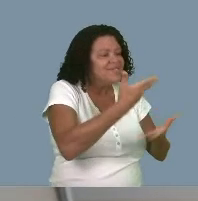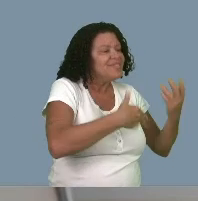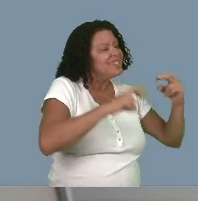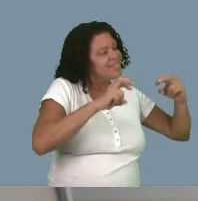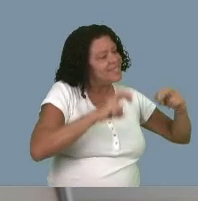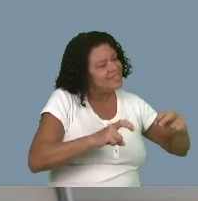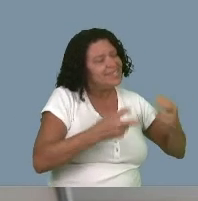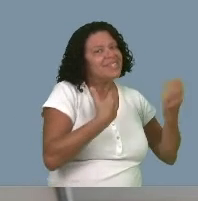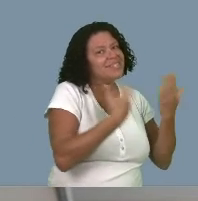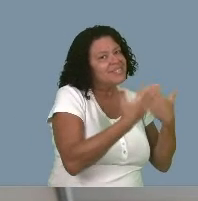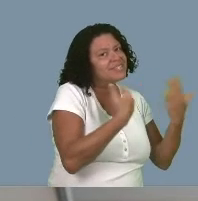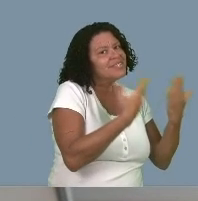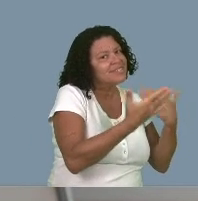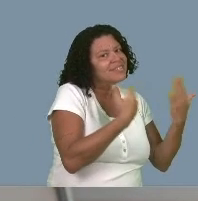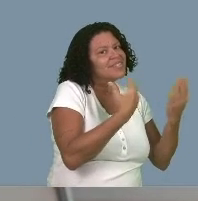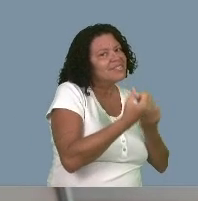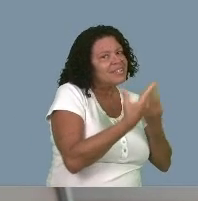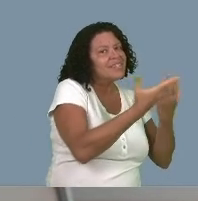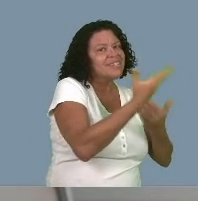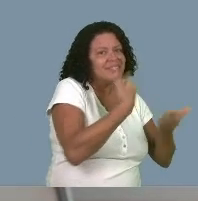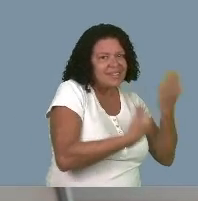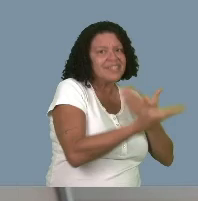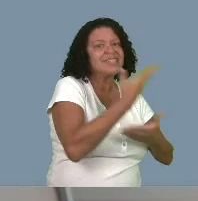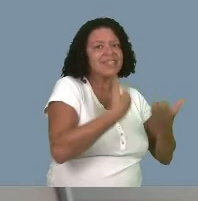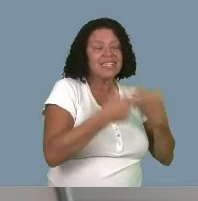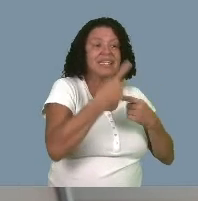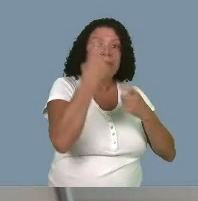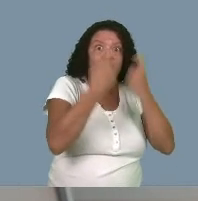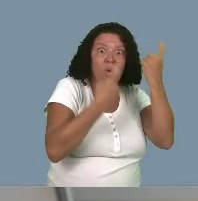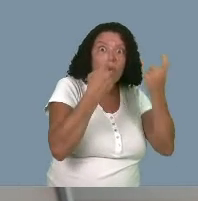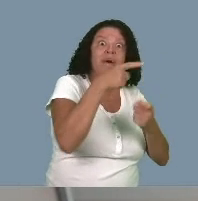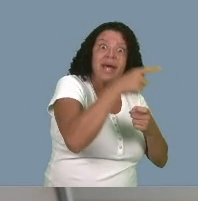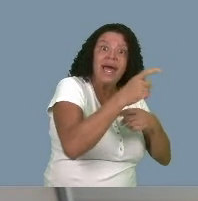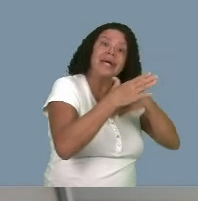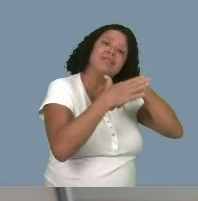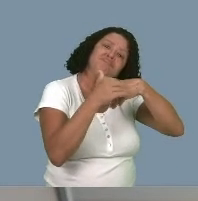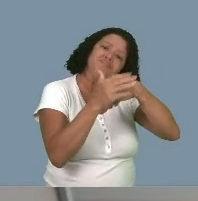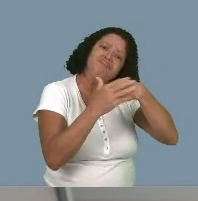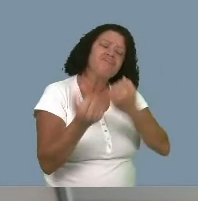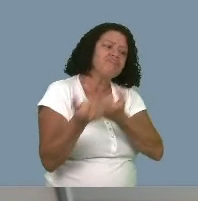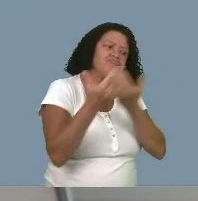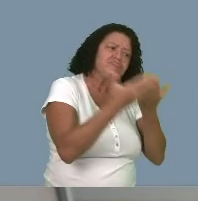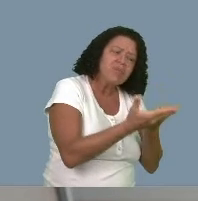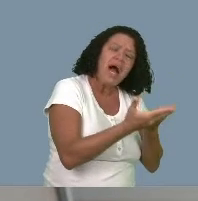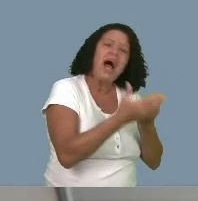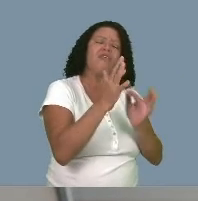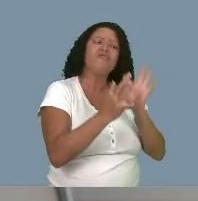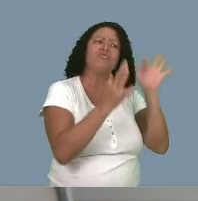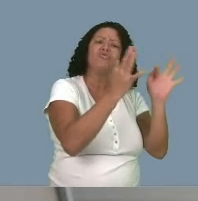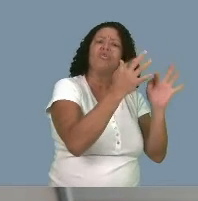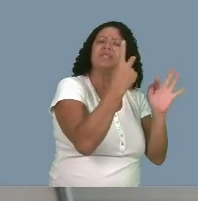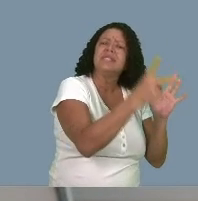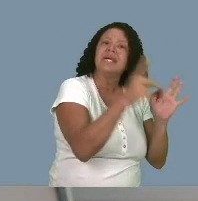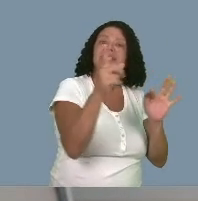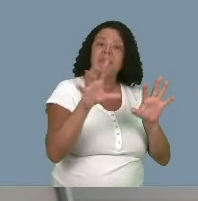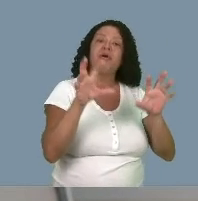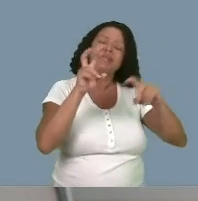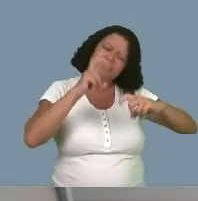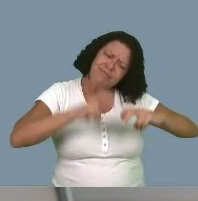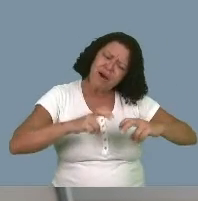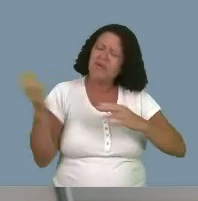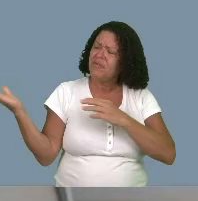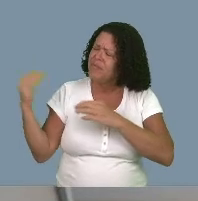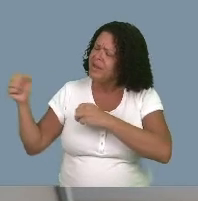que está precisando desabafar, alguém que está preocupado com o seu futuro financeiro. A gente pode emprestar o ouvido para alguém que